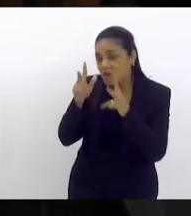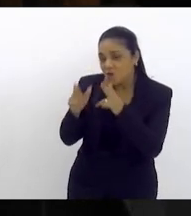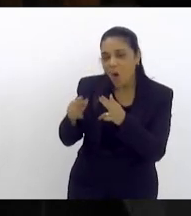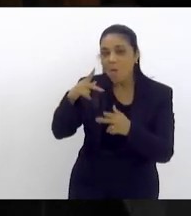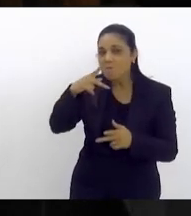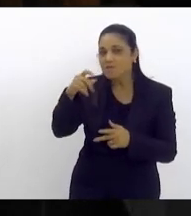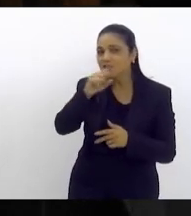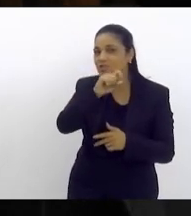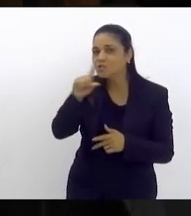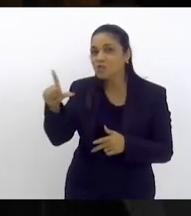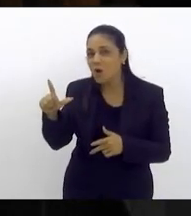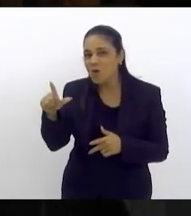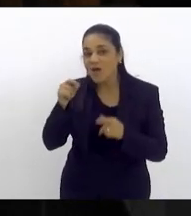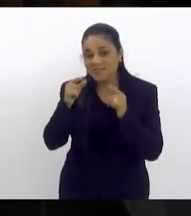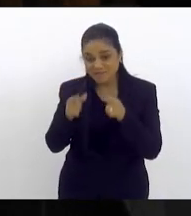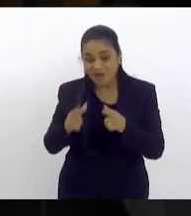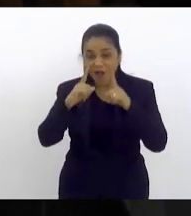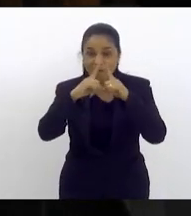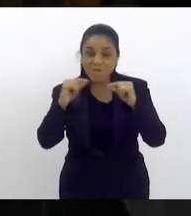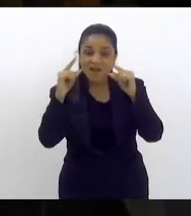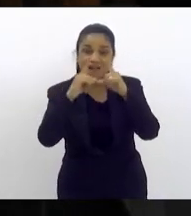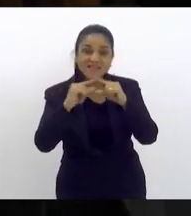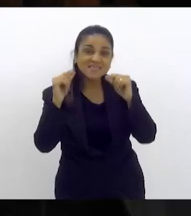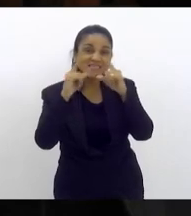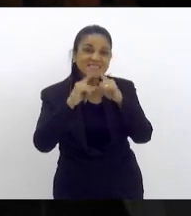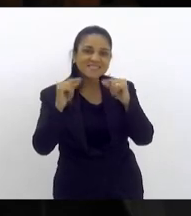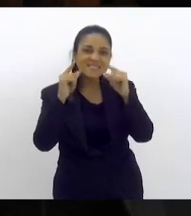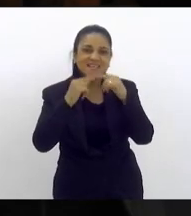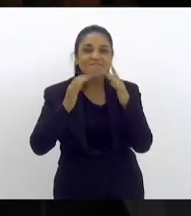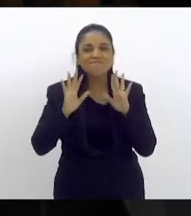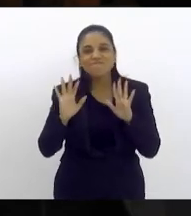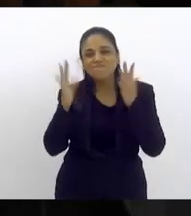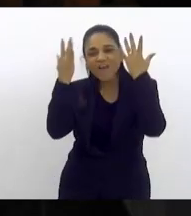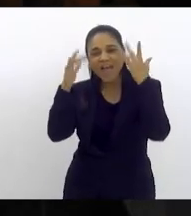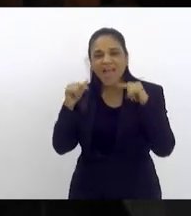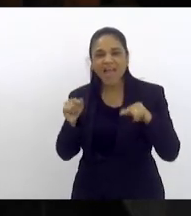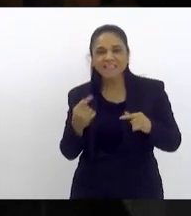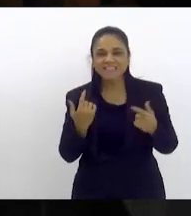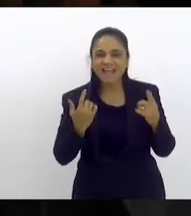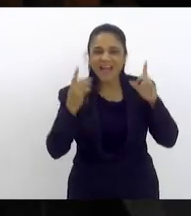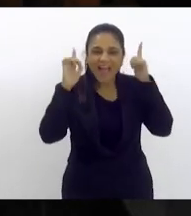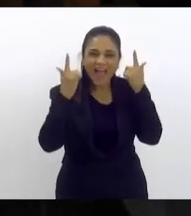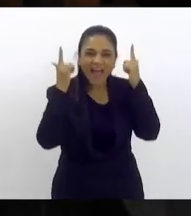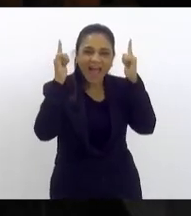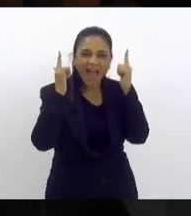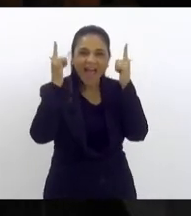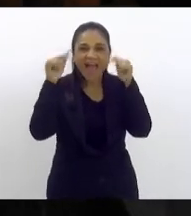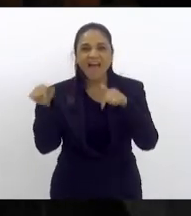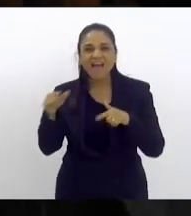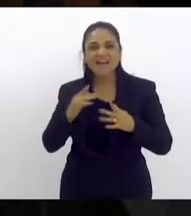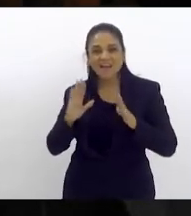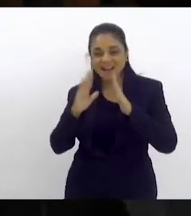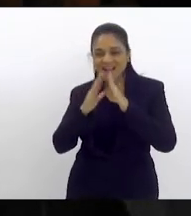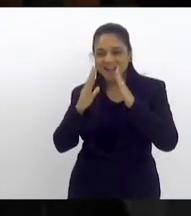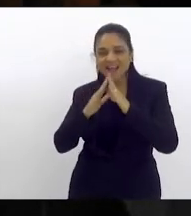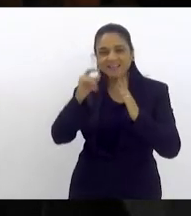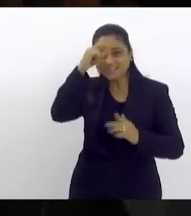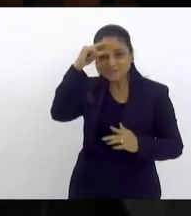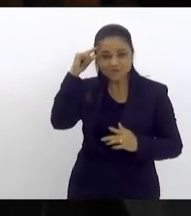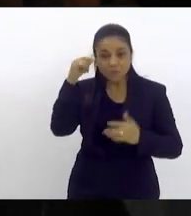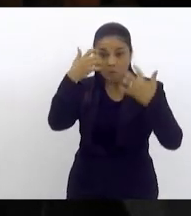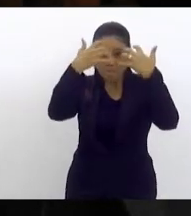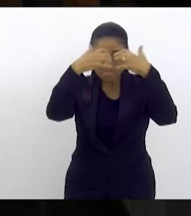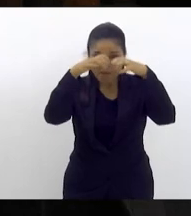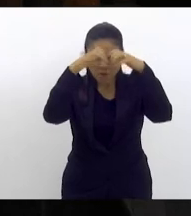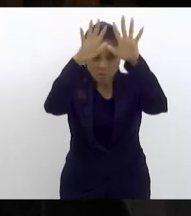tava gazetando em Brasília tava numa festinha lá com seu Marcelo freixo e Petrópolis desabando